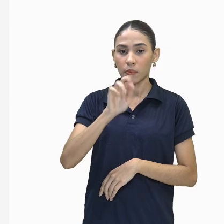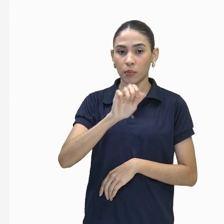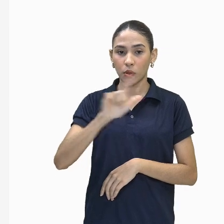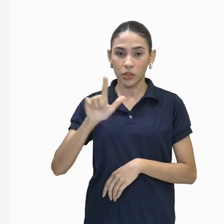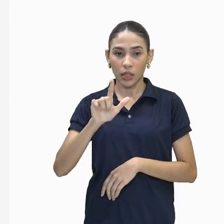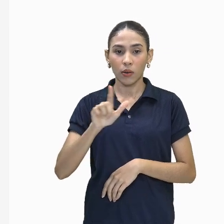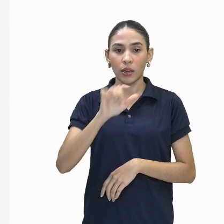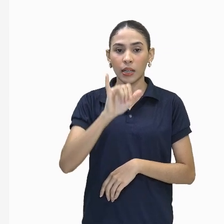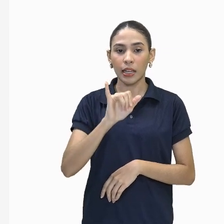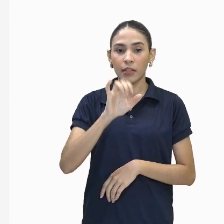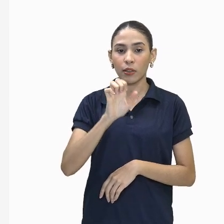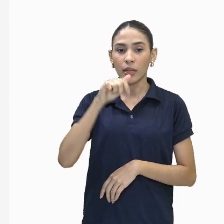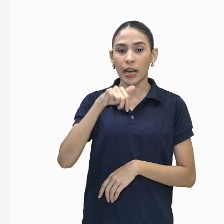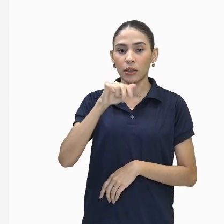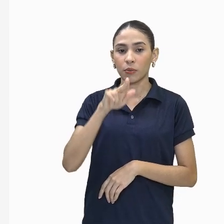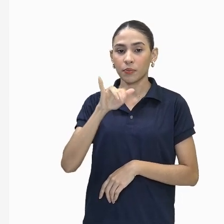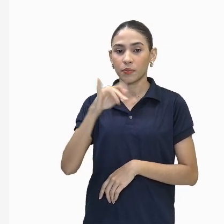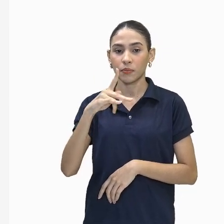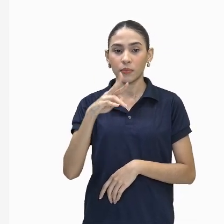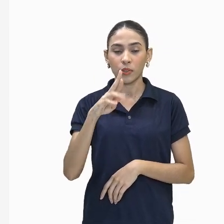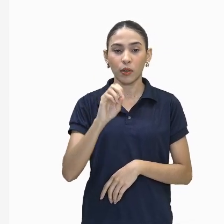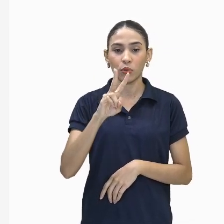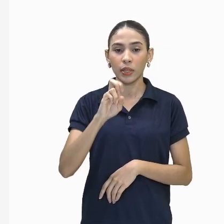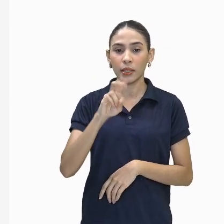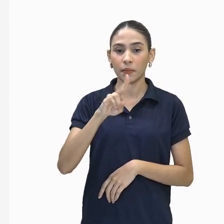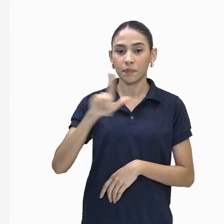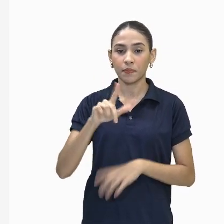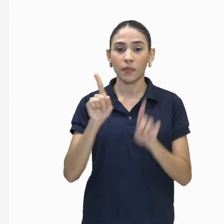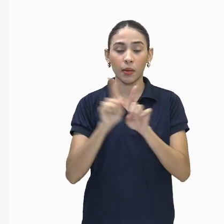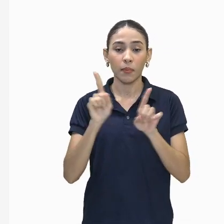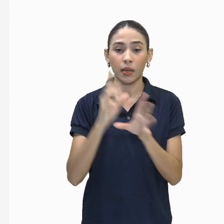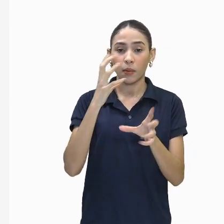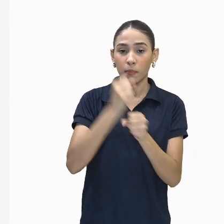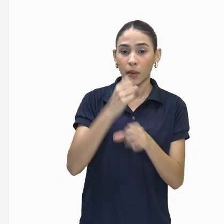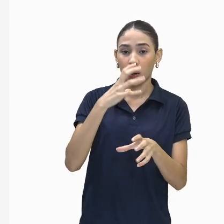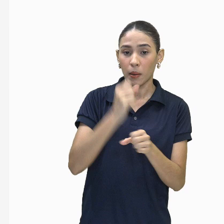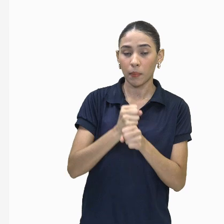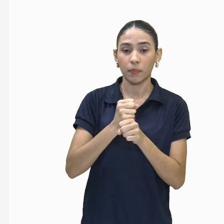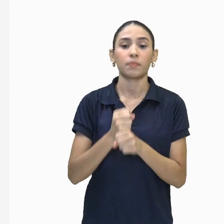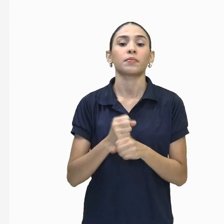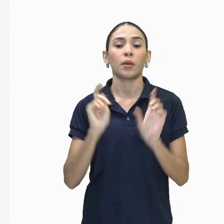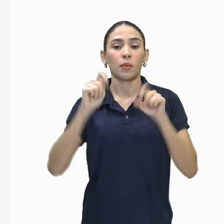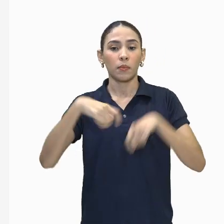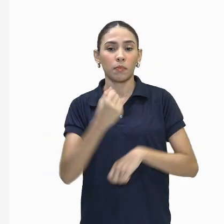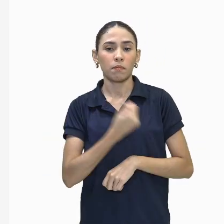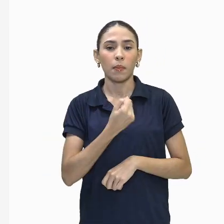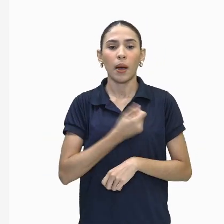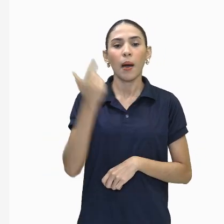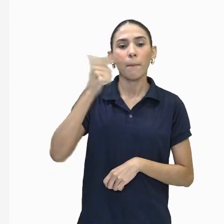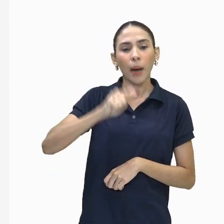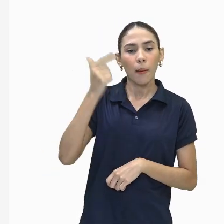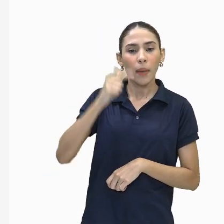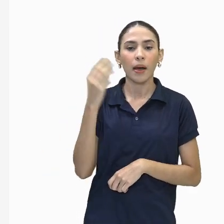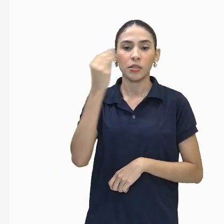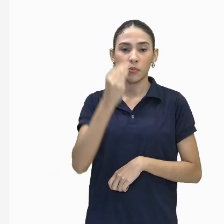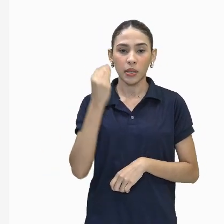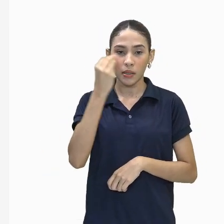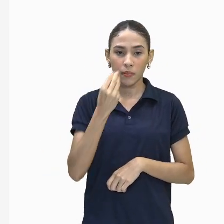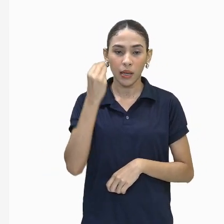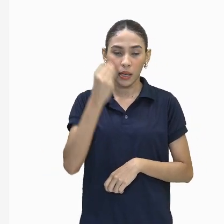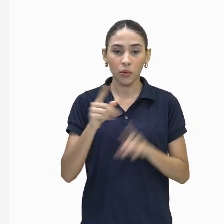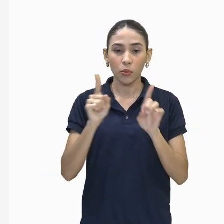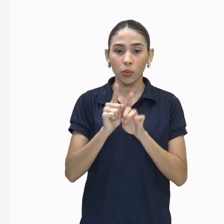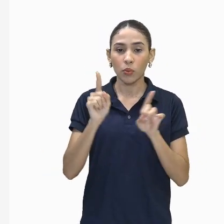equiprovável. Cálculo de probabilidade por meio de muitas repetições de um experimento, frequências